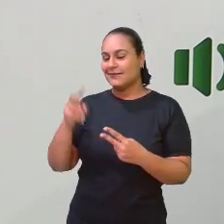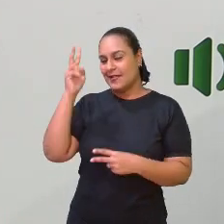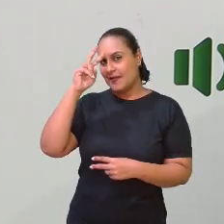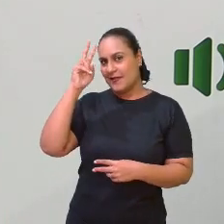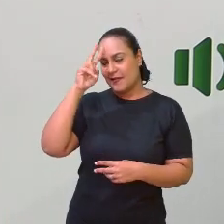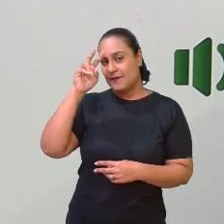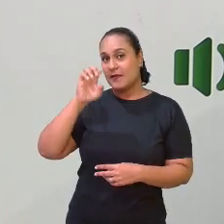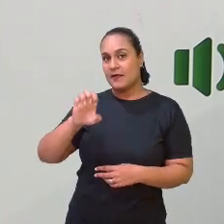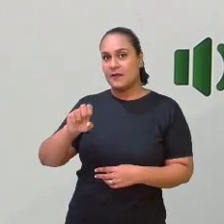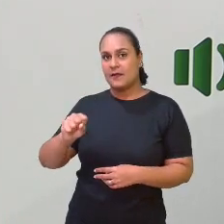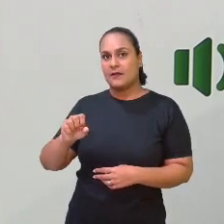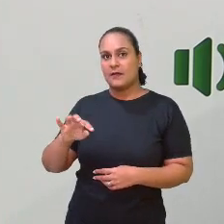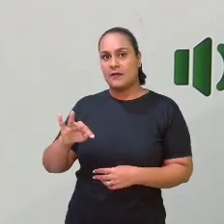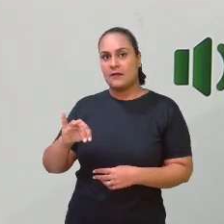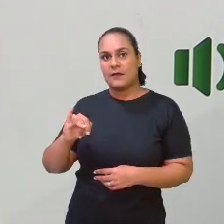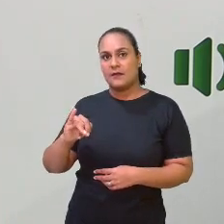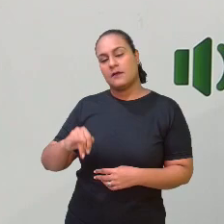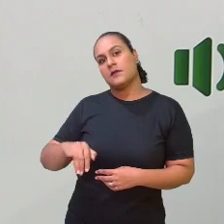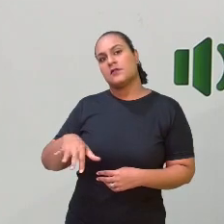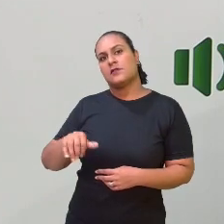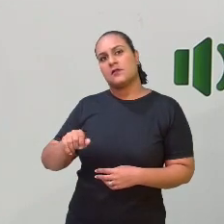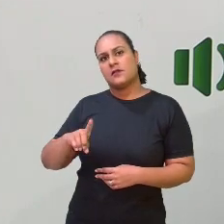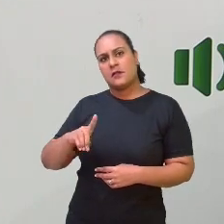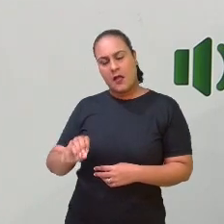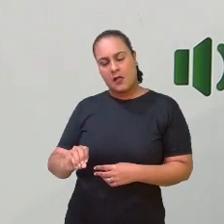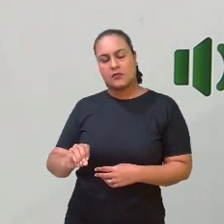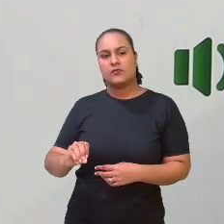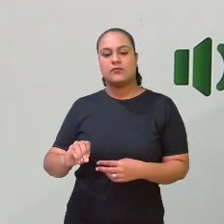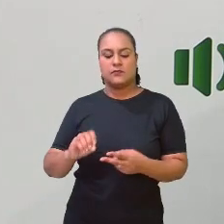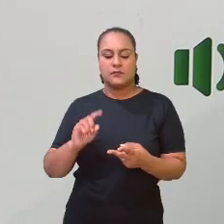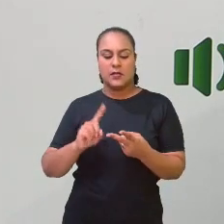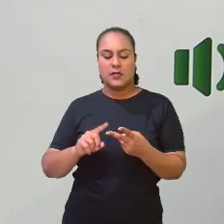fala de estriados é porque tem estrias, tá?